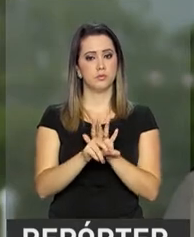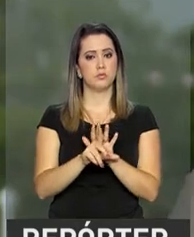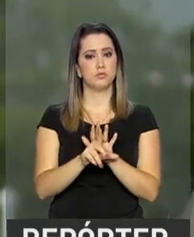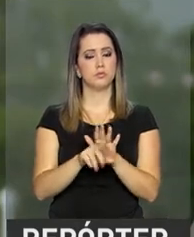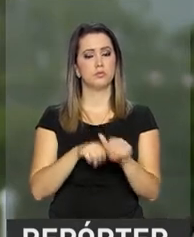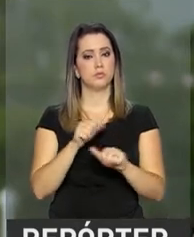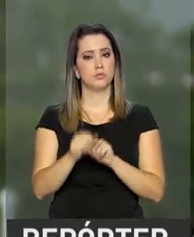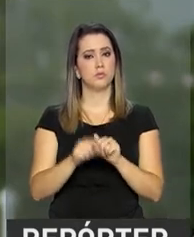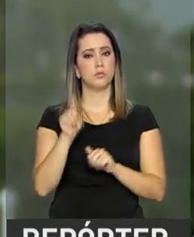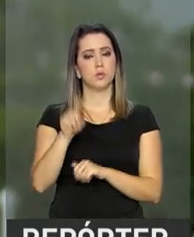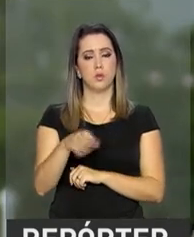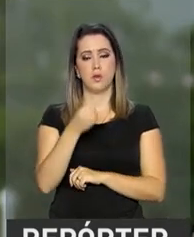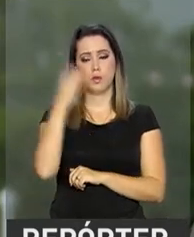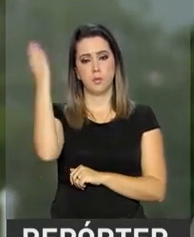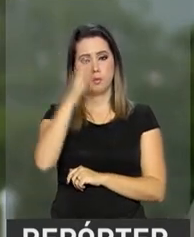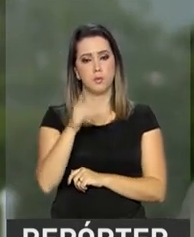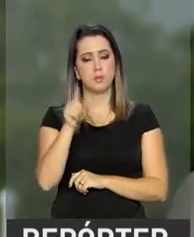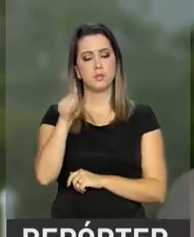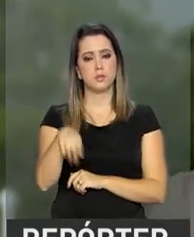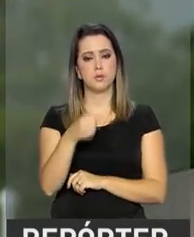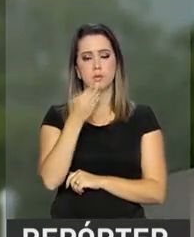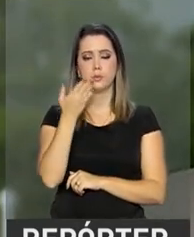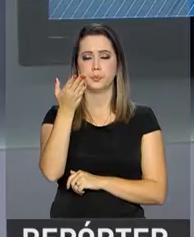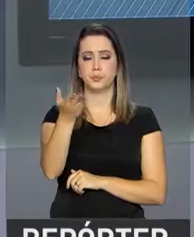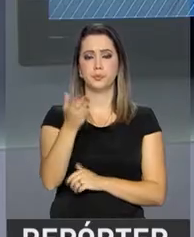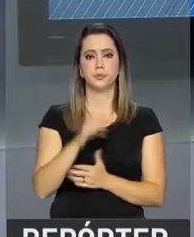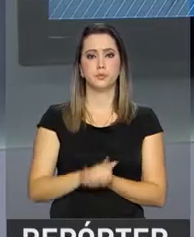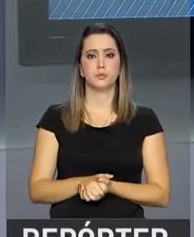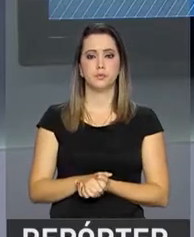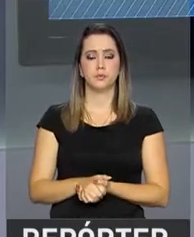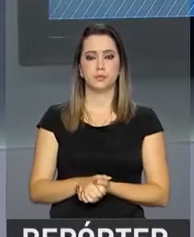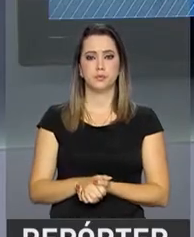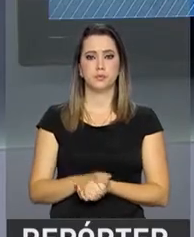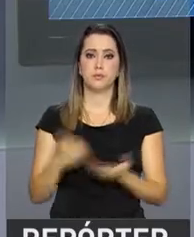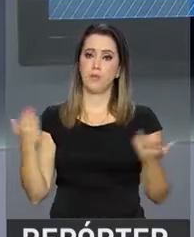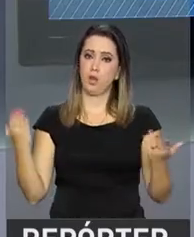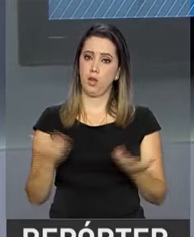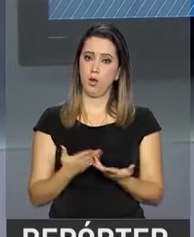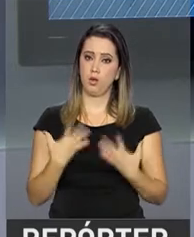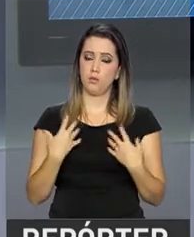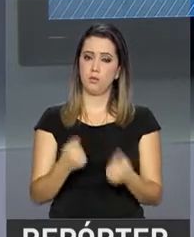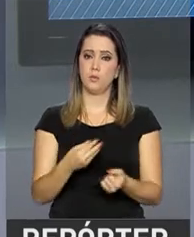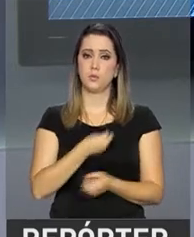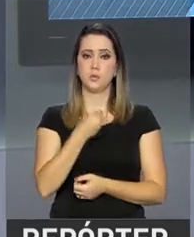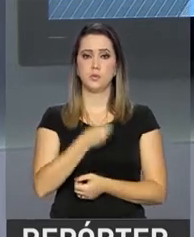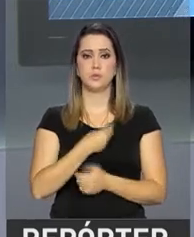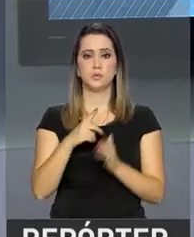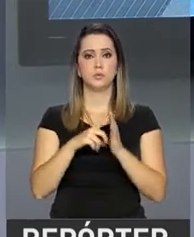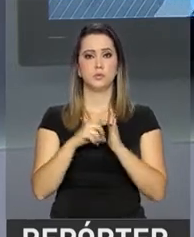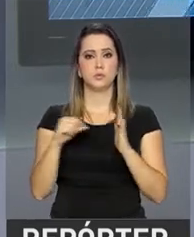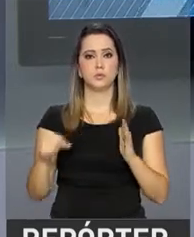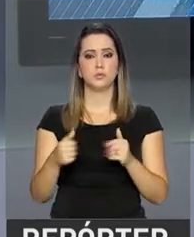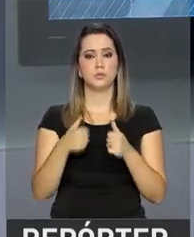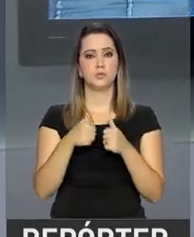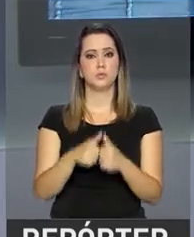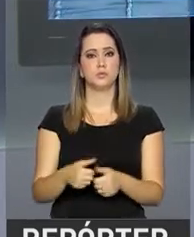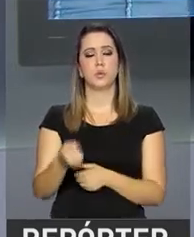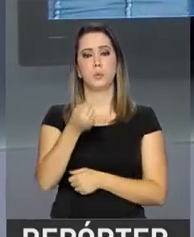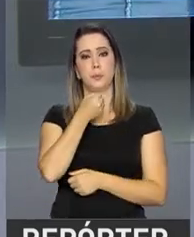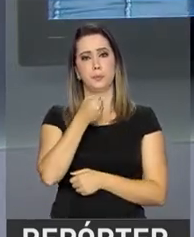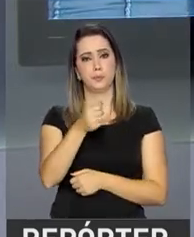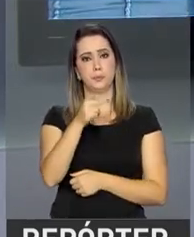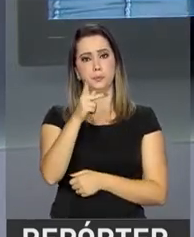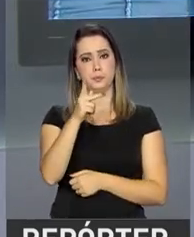Previdência. É bom para o Brasil e é bom para você. E agora nós vamos ao vivo ao Palácio do Planalto, onde está o